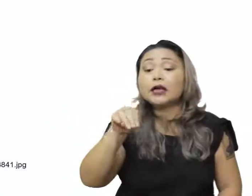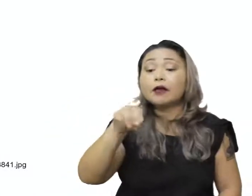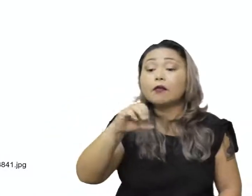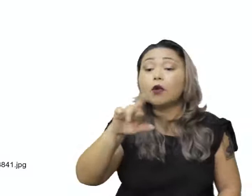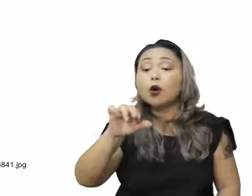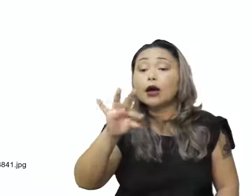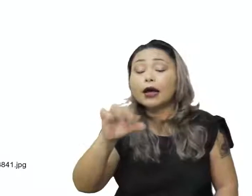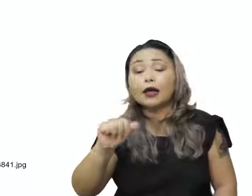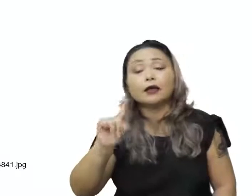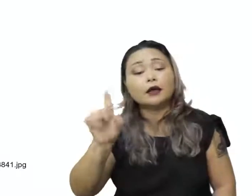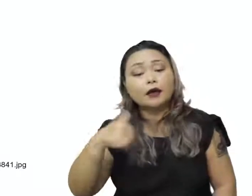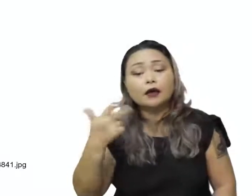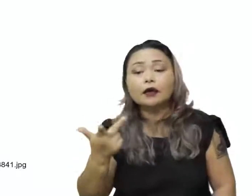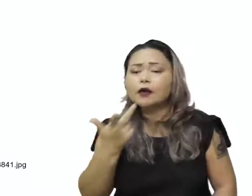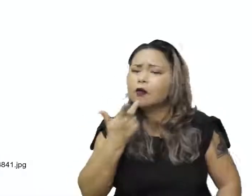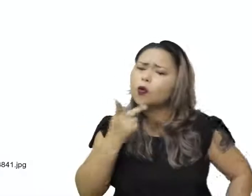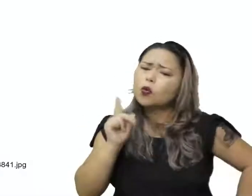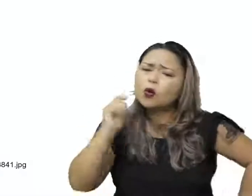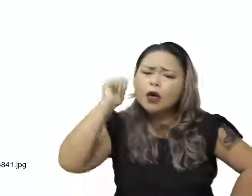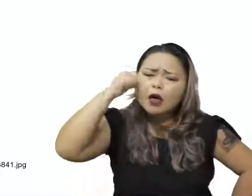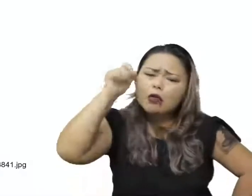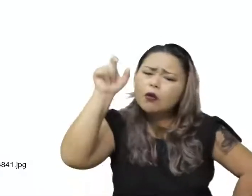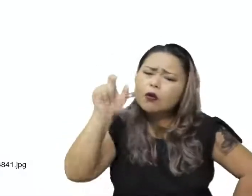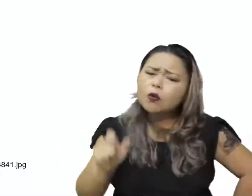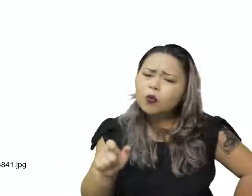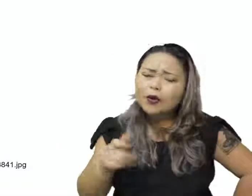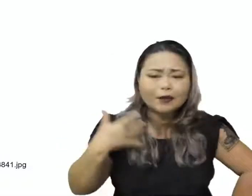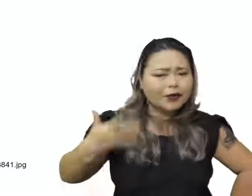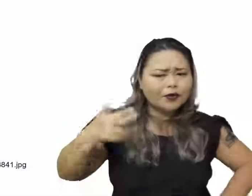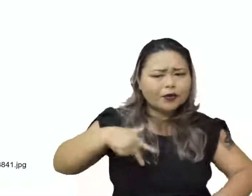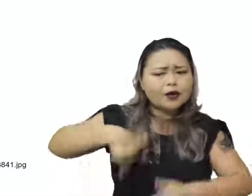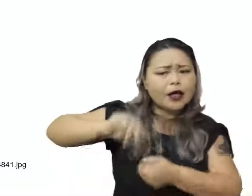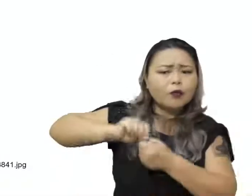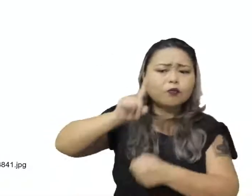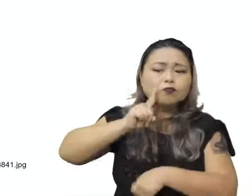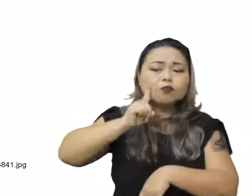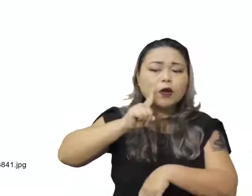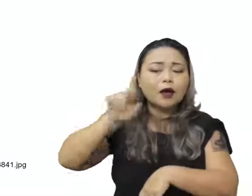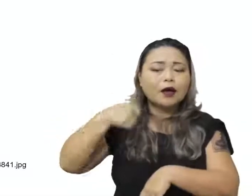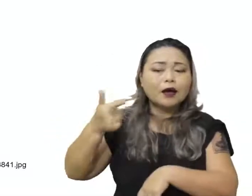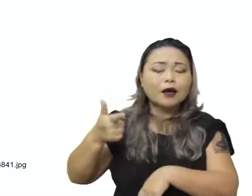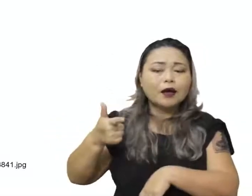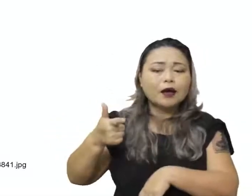o... Como é que é o nome daquele negrinho lá que é bem animadinho lá dos Estados Unidos?